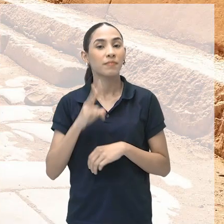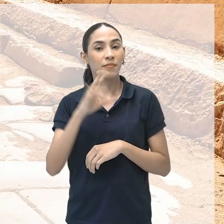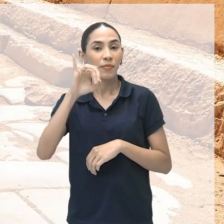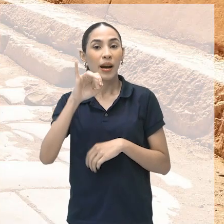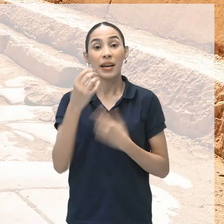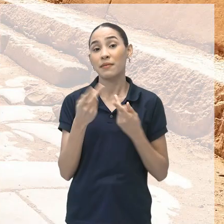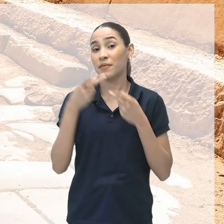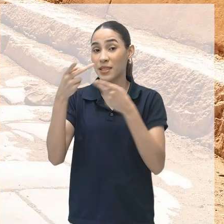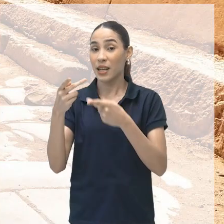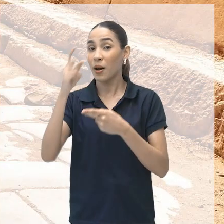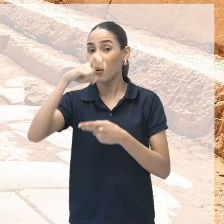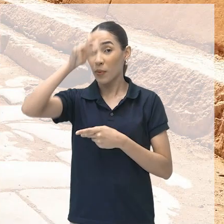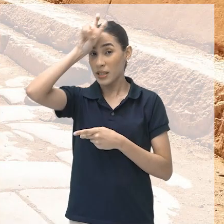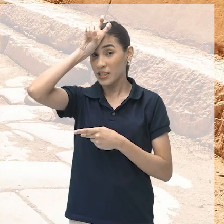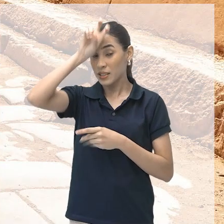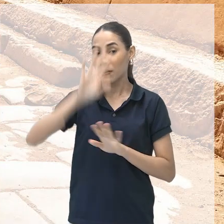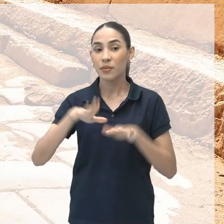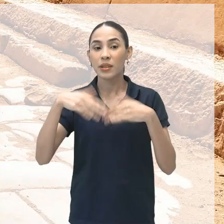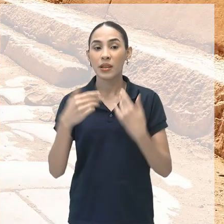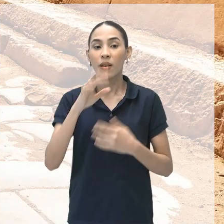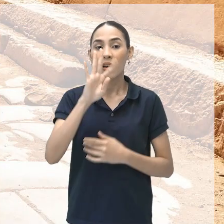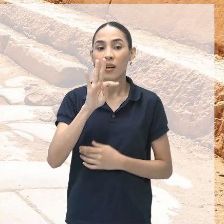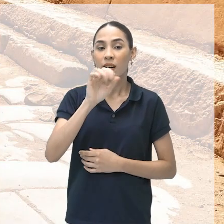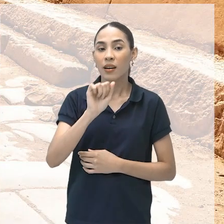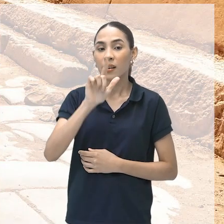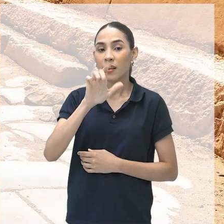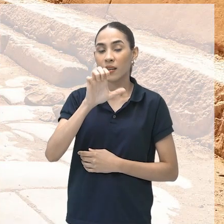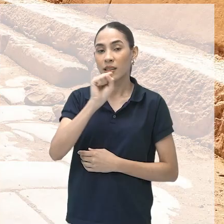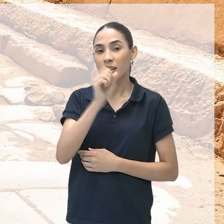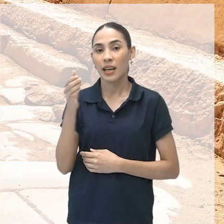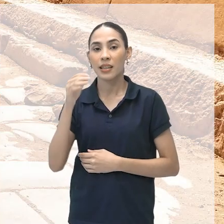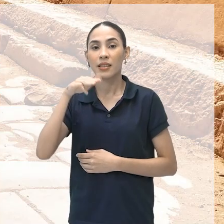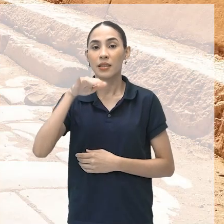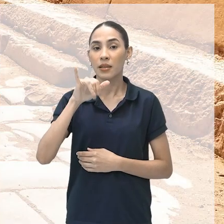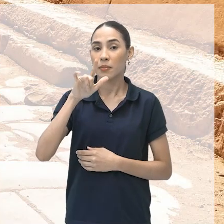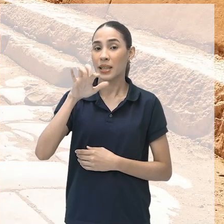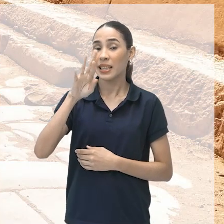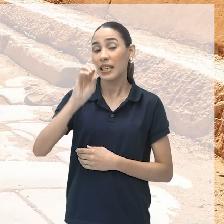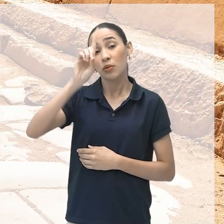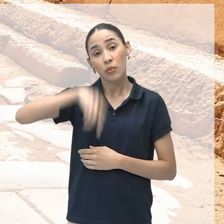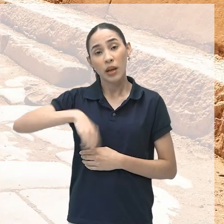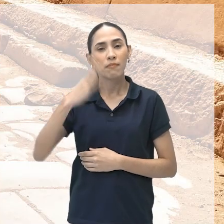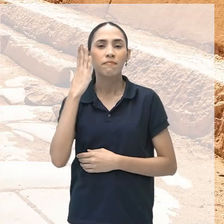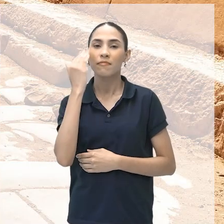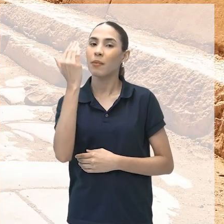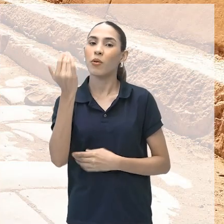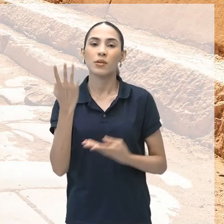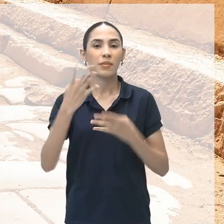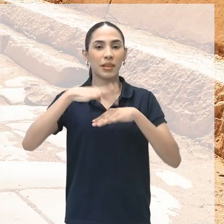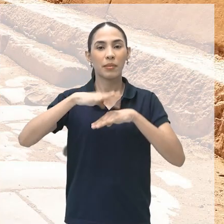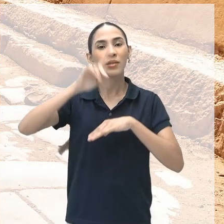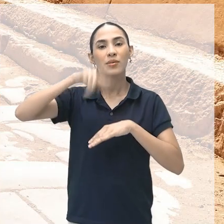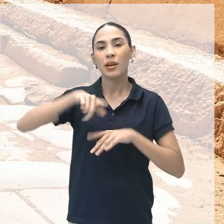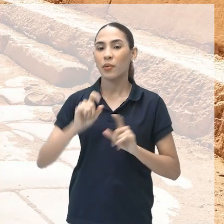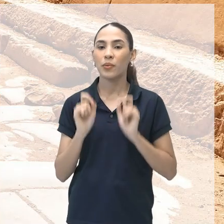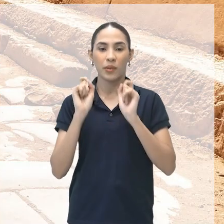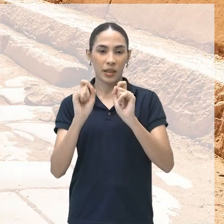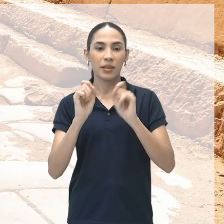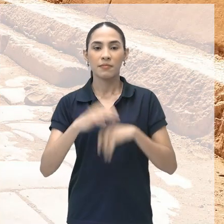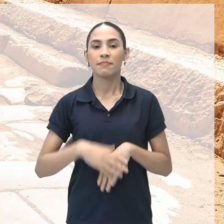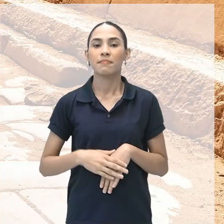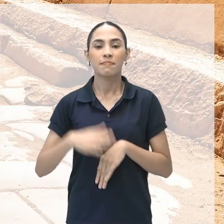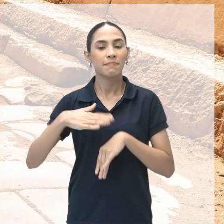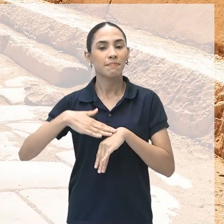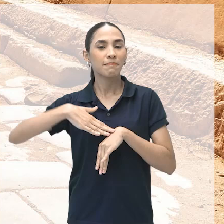ao Egito. Então, Tales de Mileto, ele é um famoso matemático e ele é considerado um